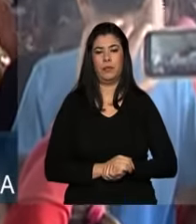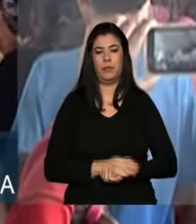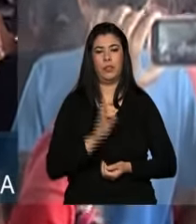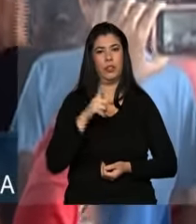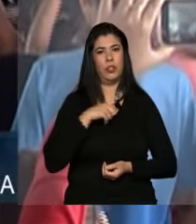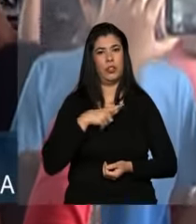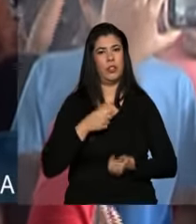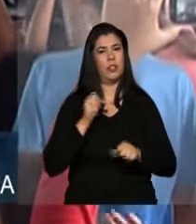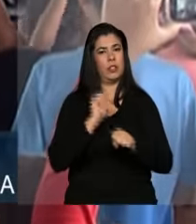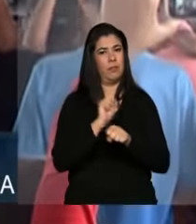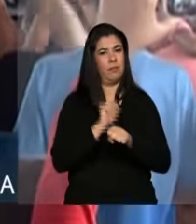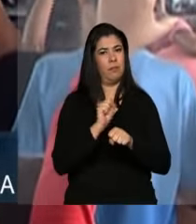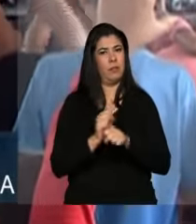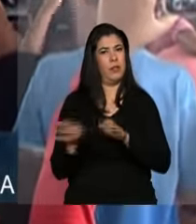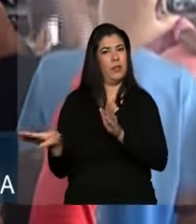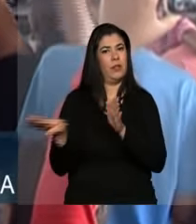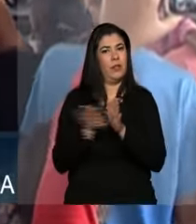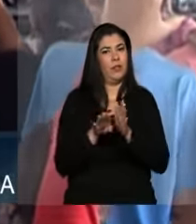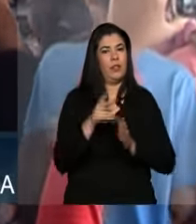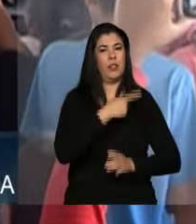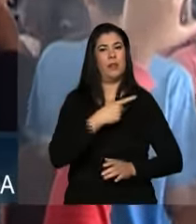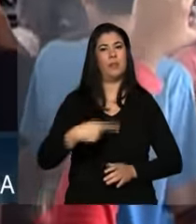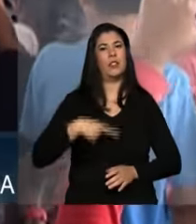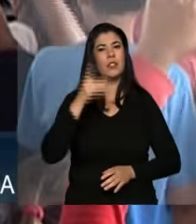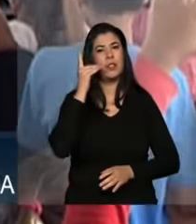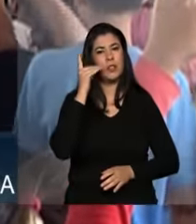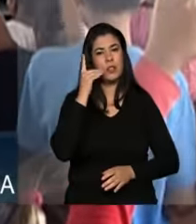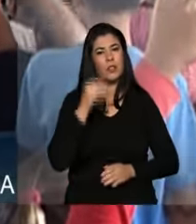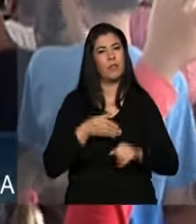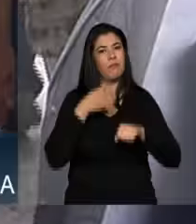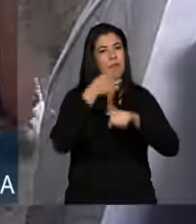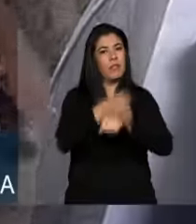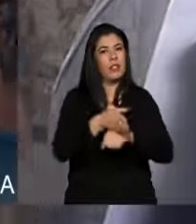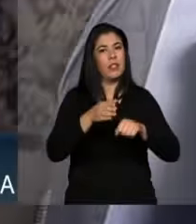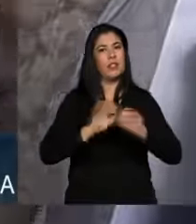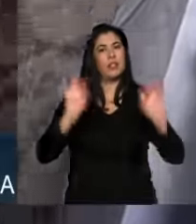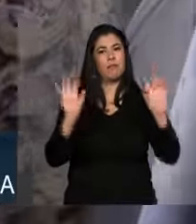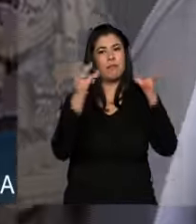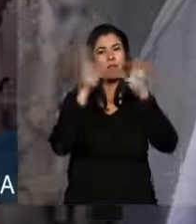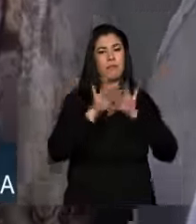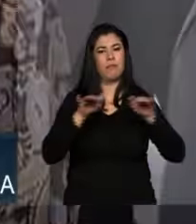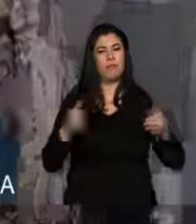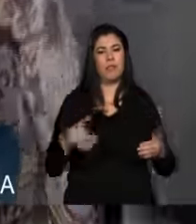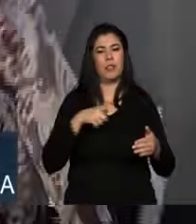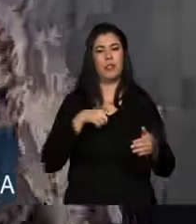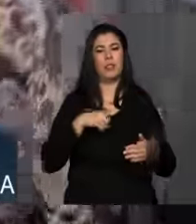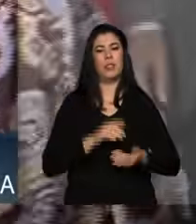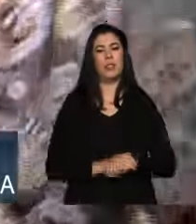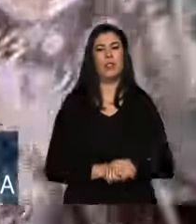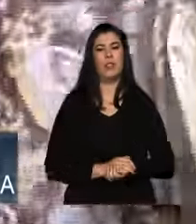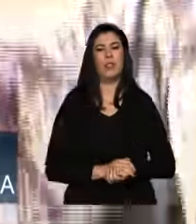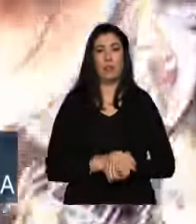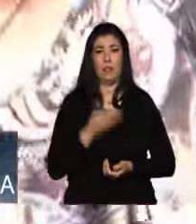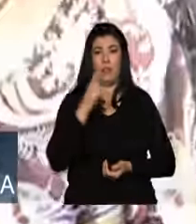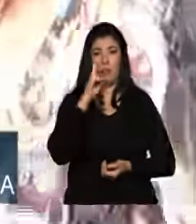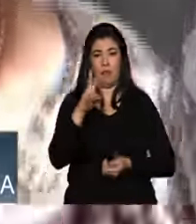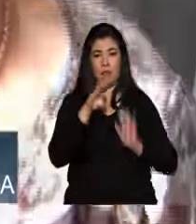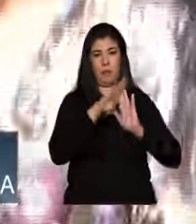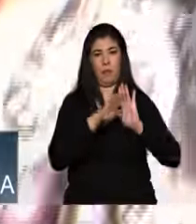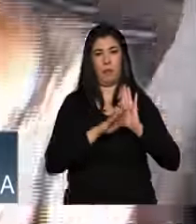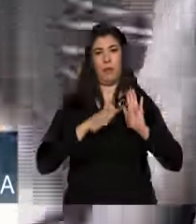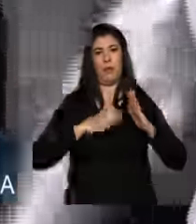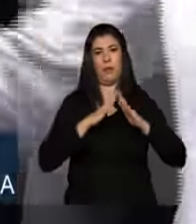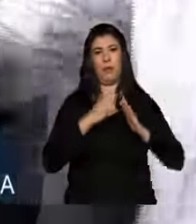está sendo aguardada. Provavelmente já está entrando no palco. O programa Minha Casa Minha Vida